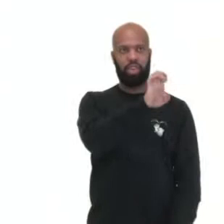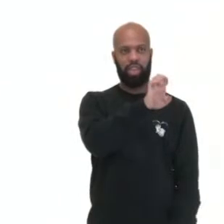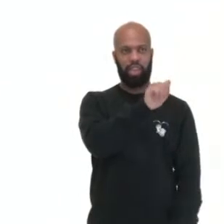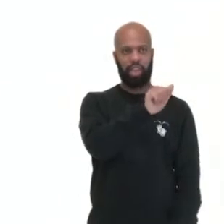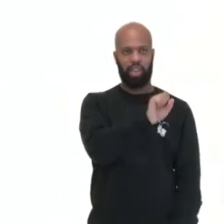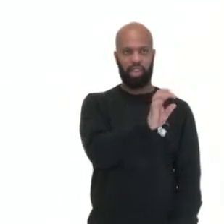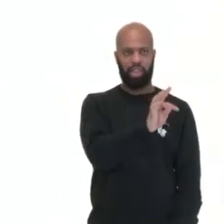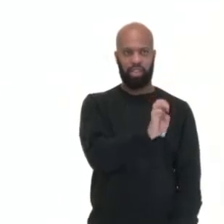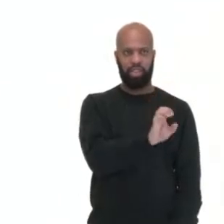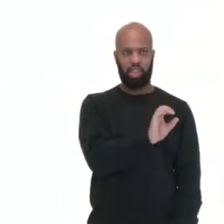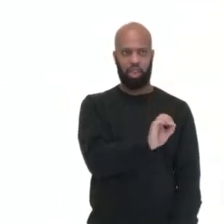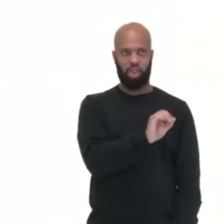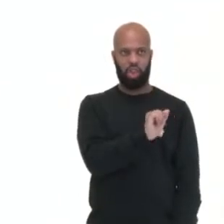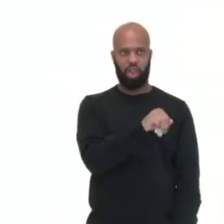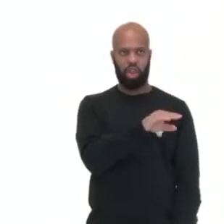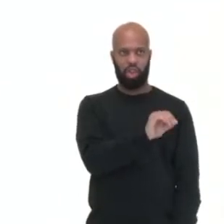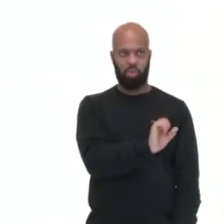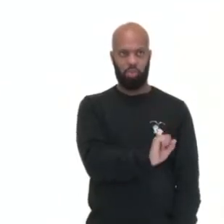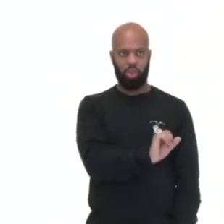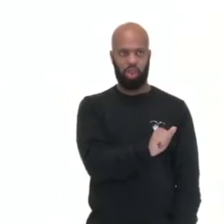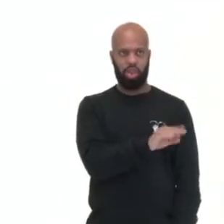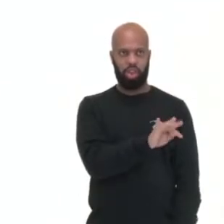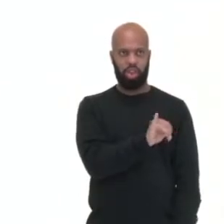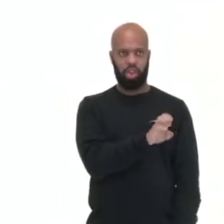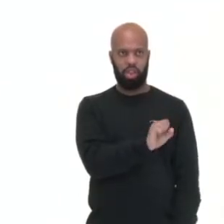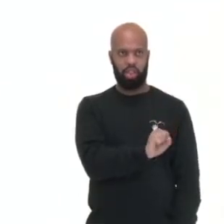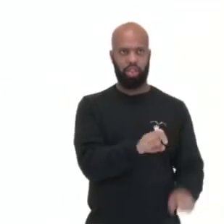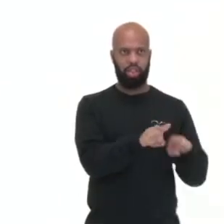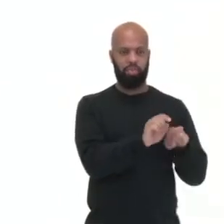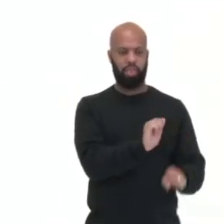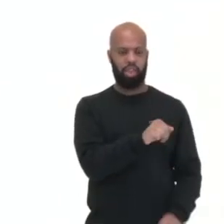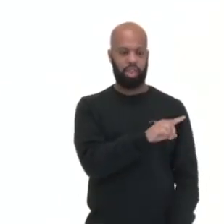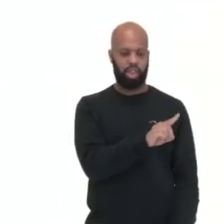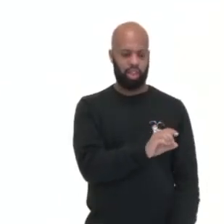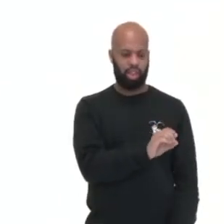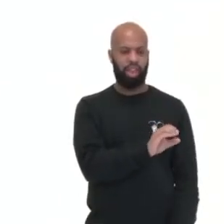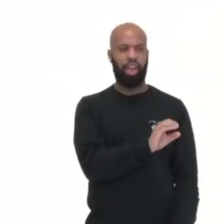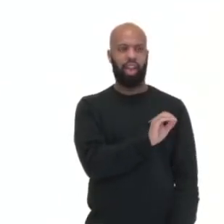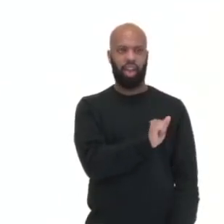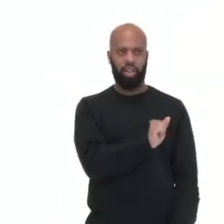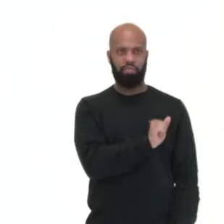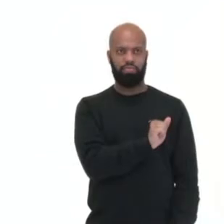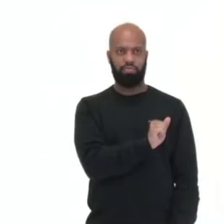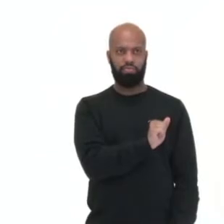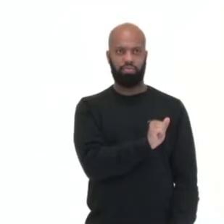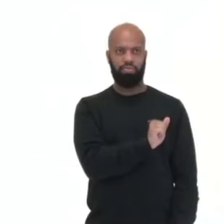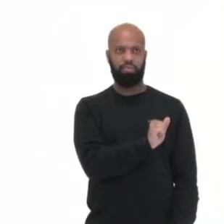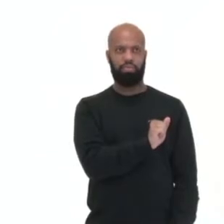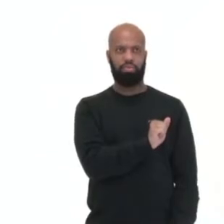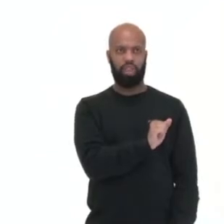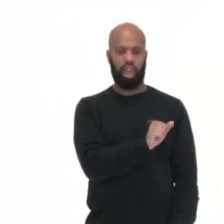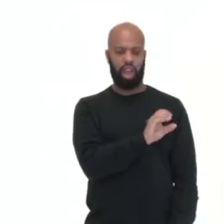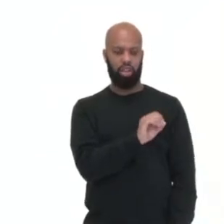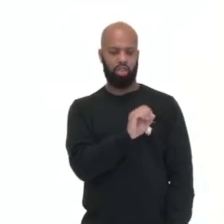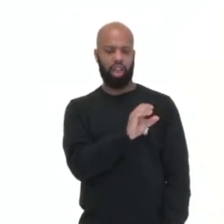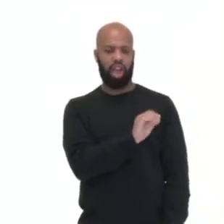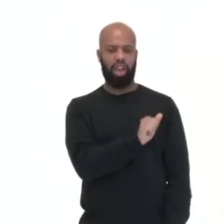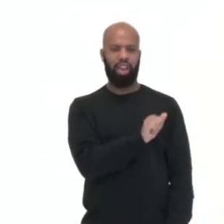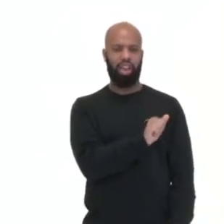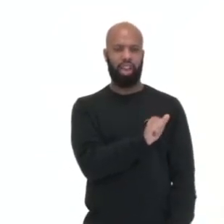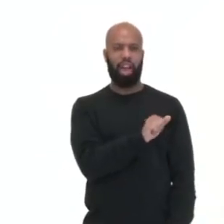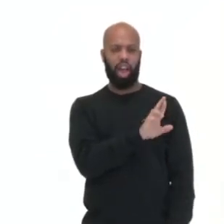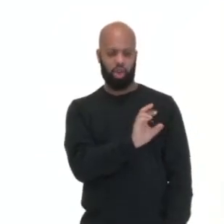começou, começamos, começastes e começaram. Então, os verbos no pretérito indefinido da conjugação ar vão ter